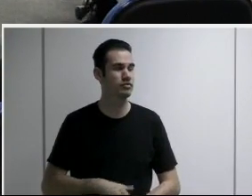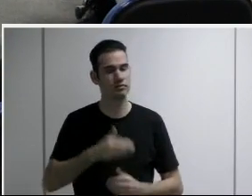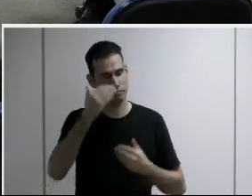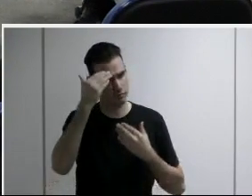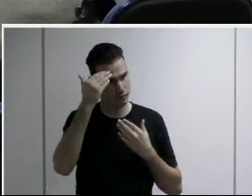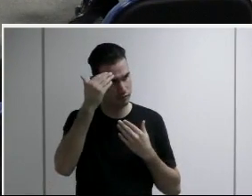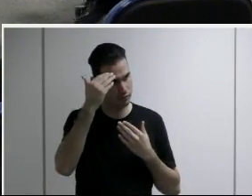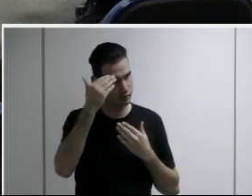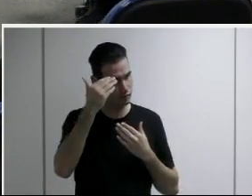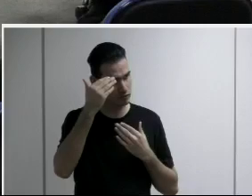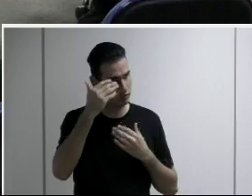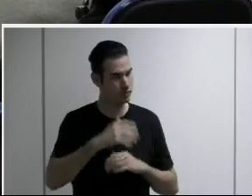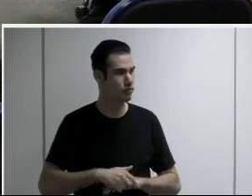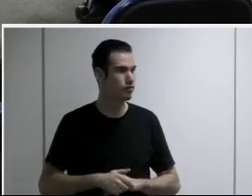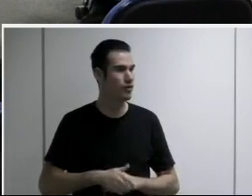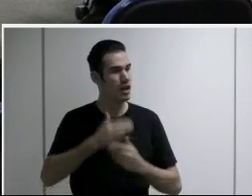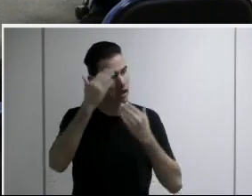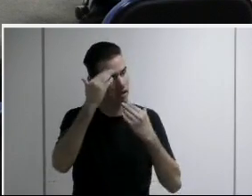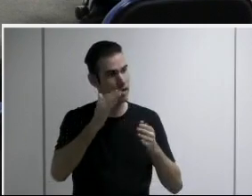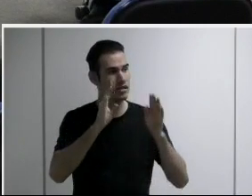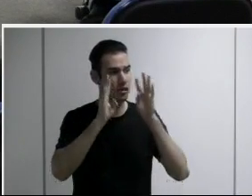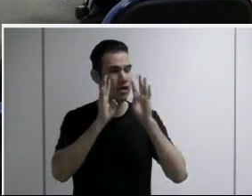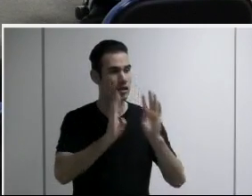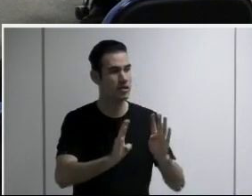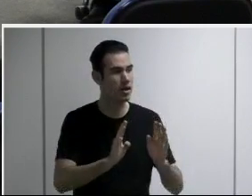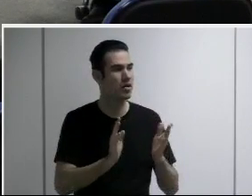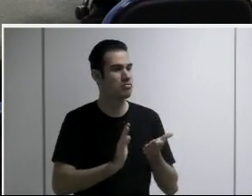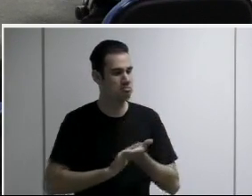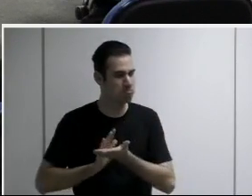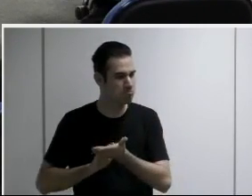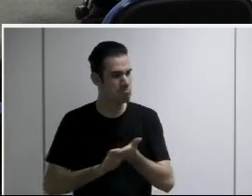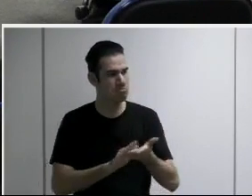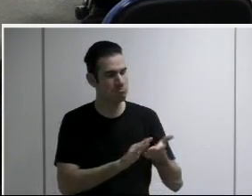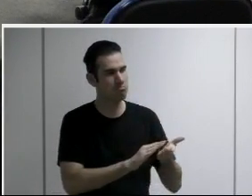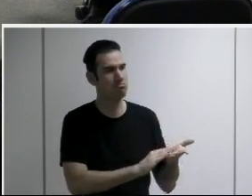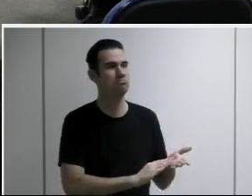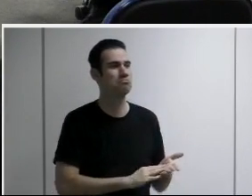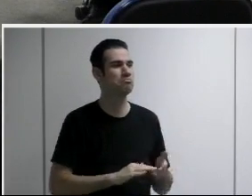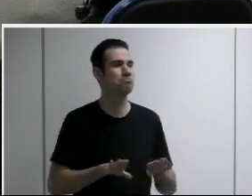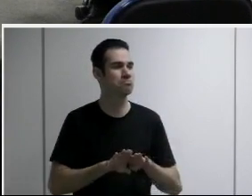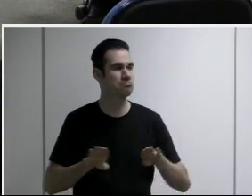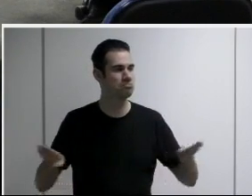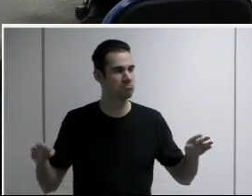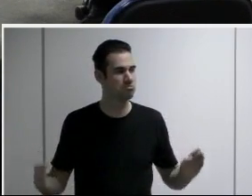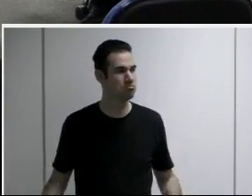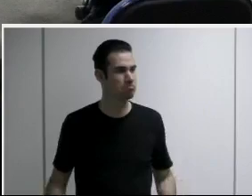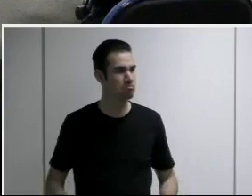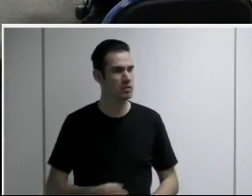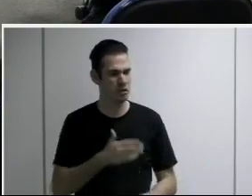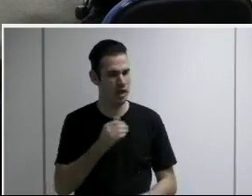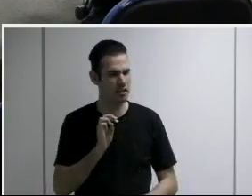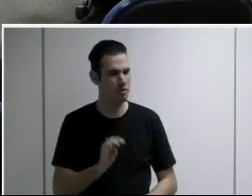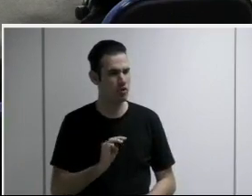agradeço a atenção. Peço aplauso para os demais debatedores. Teremos um café de 10